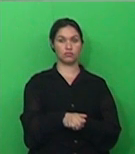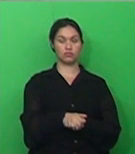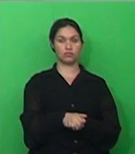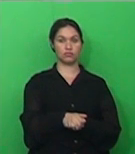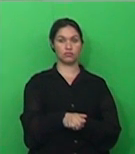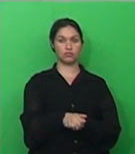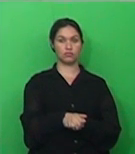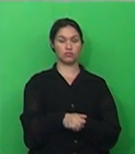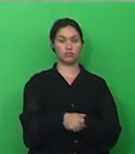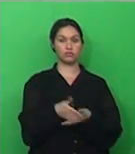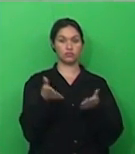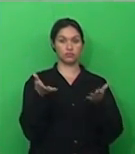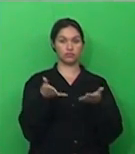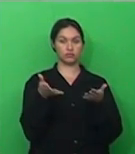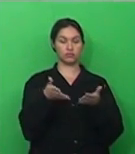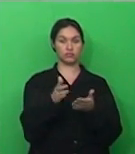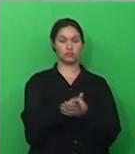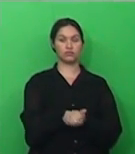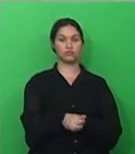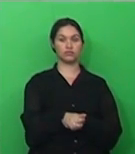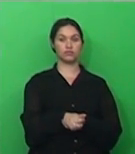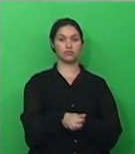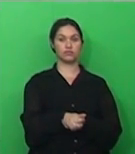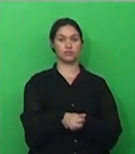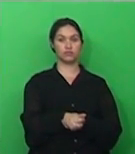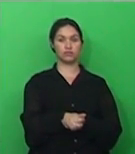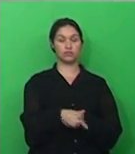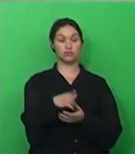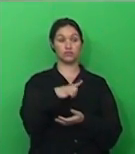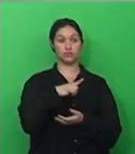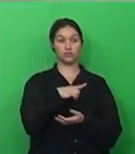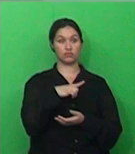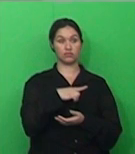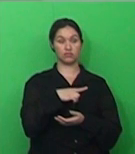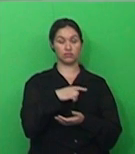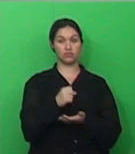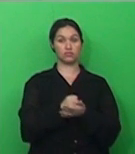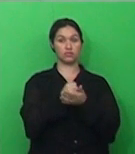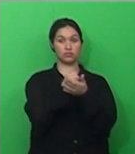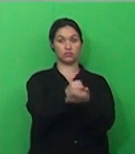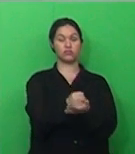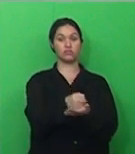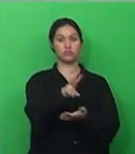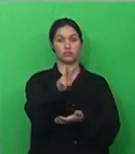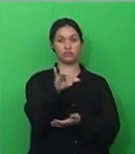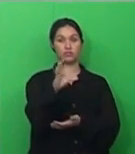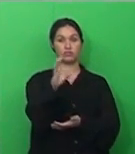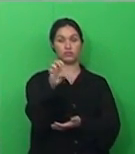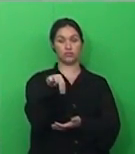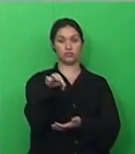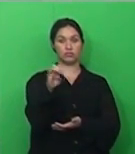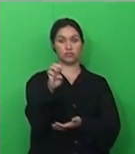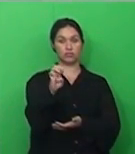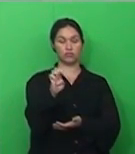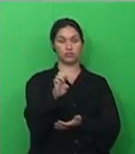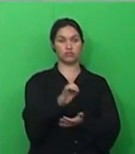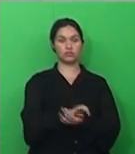E agora, mais do que nunca, o apoio do Vicente Caro Preso, doutor Vicente Caro Preso, secretário de Saúde do Estado de Santa